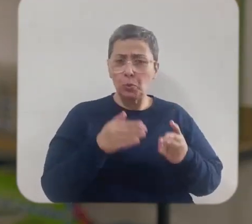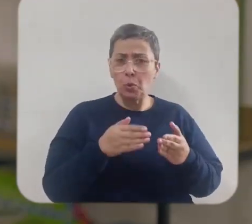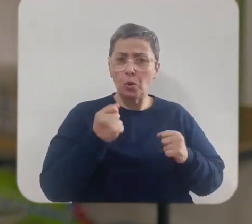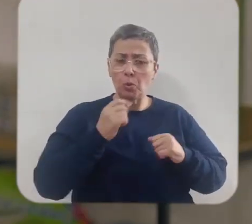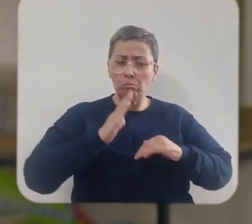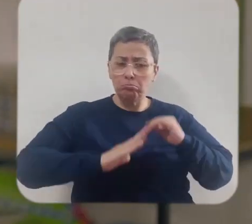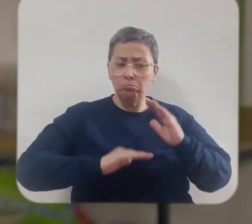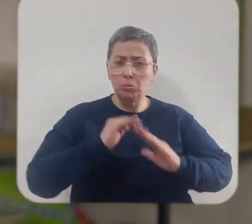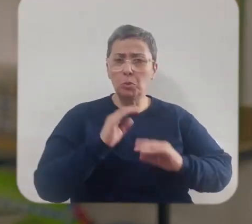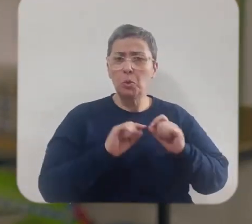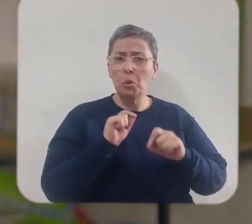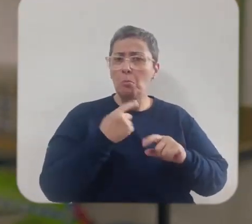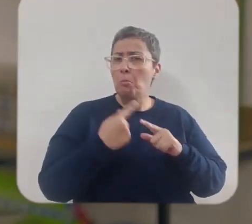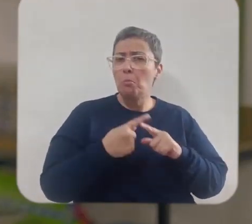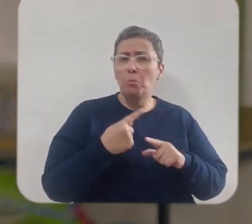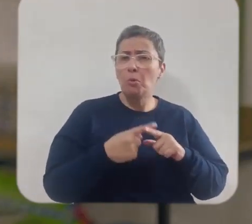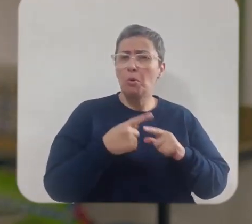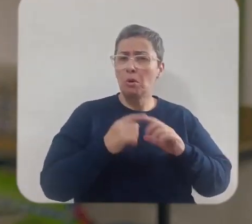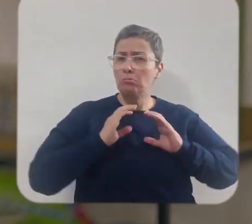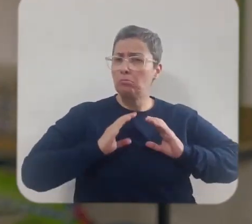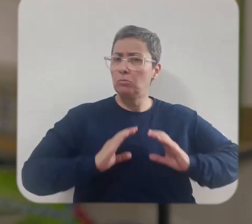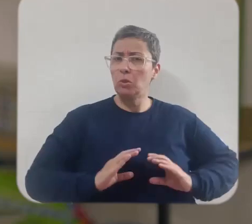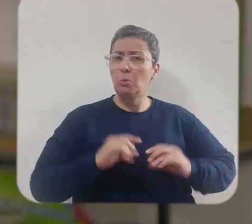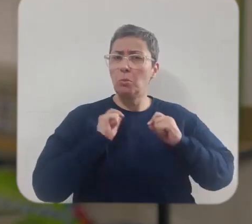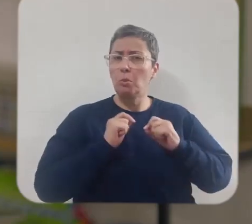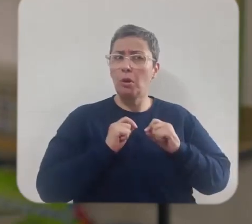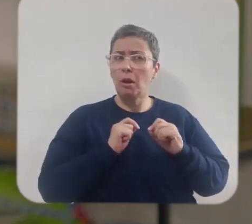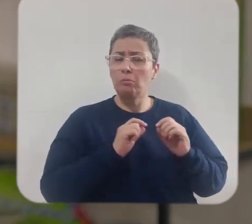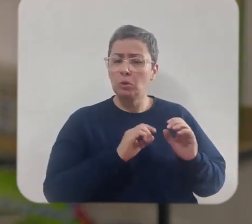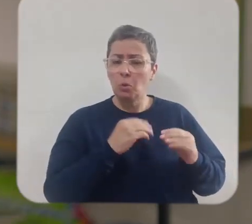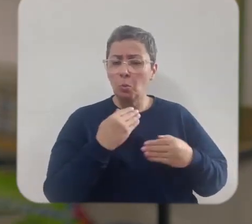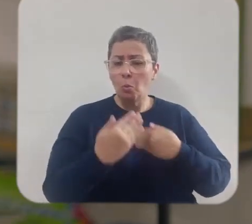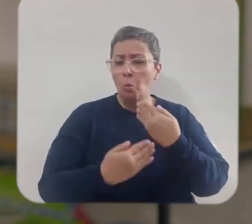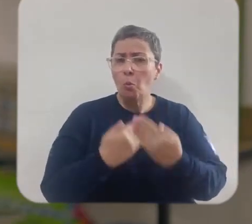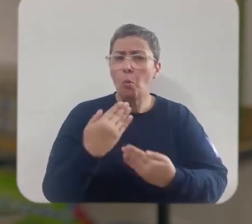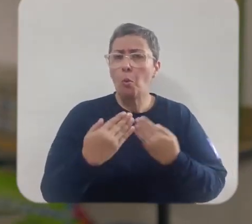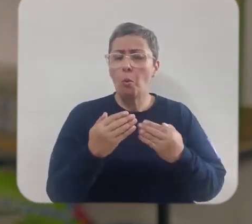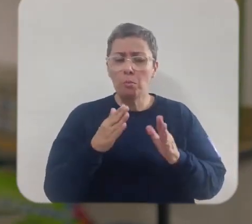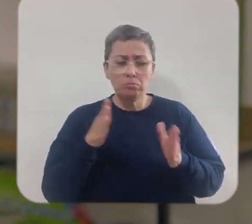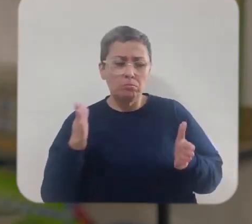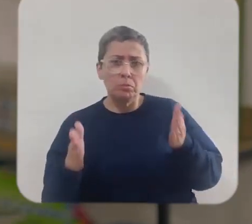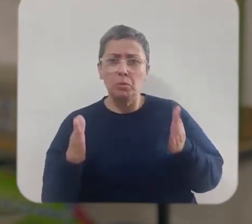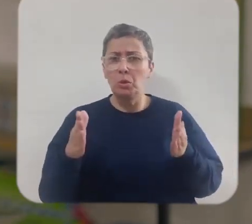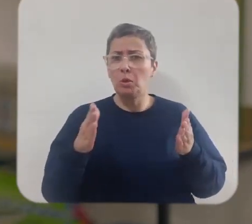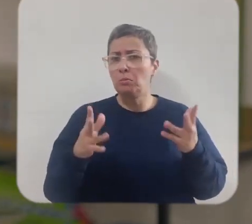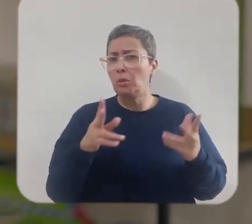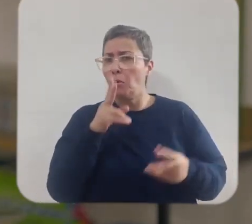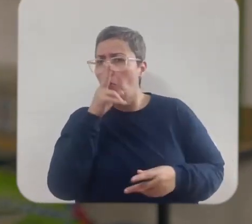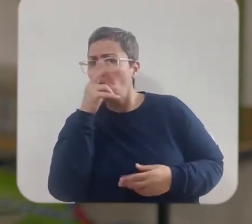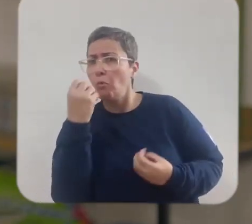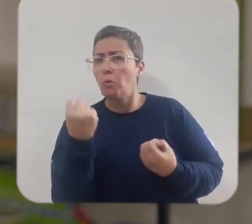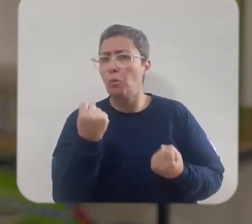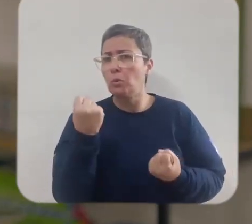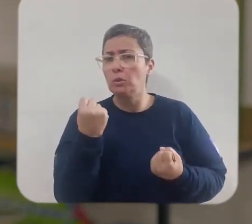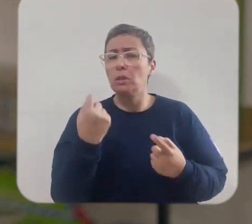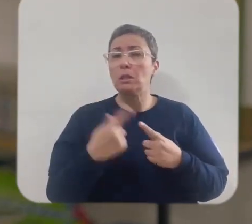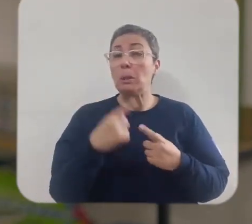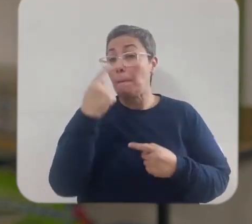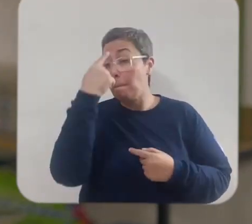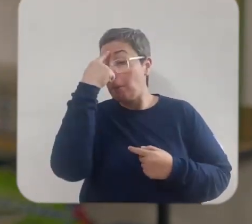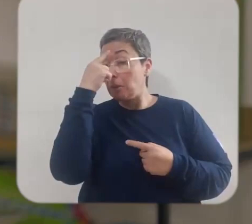Qual é a função deste comportamento, com qual frequência ele ocorre, em qual período e com qual intensidade.